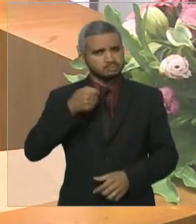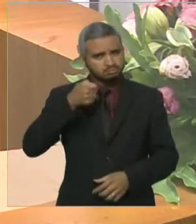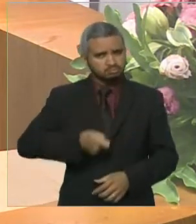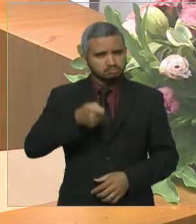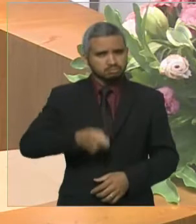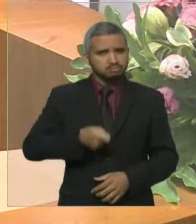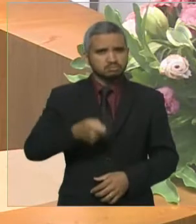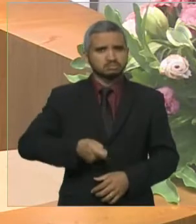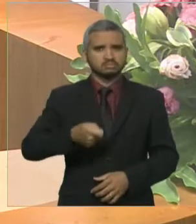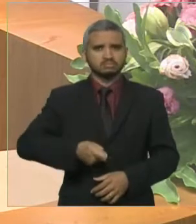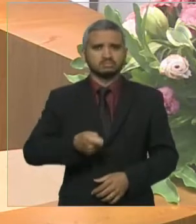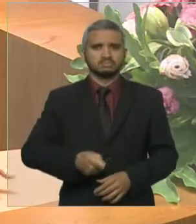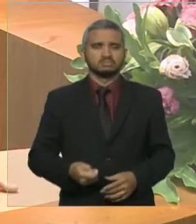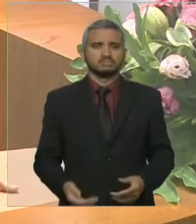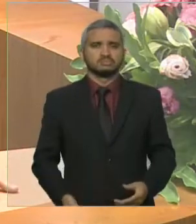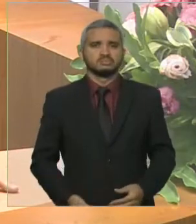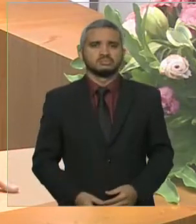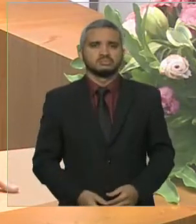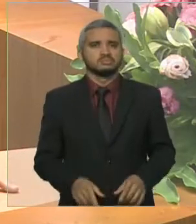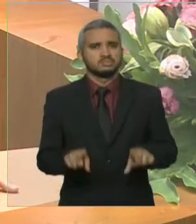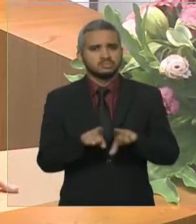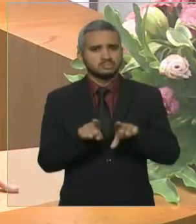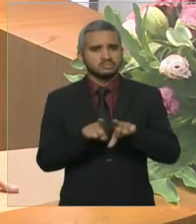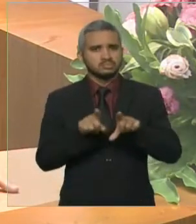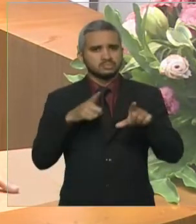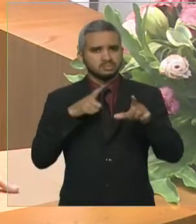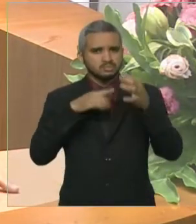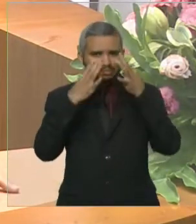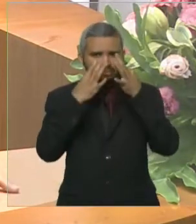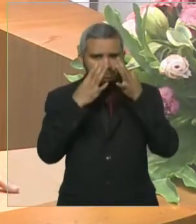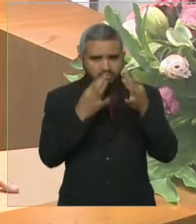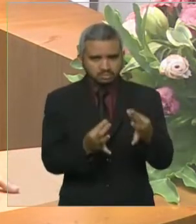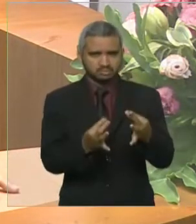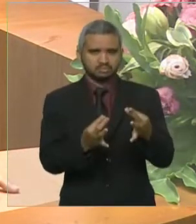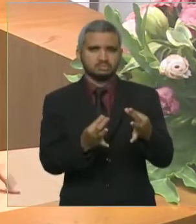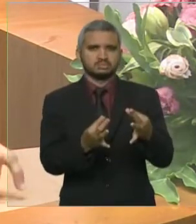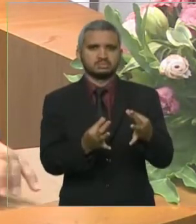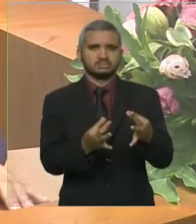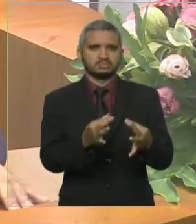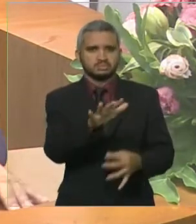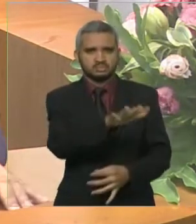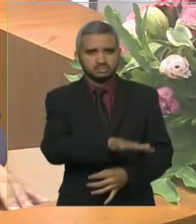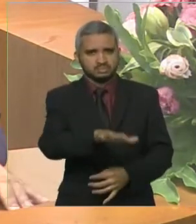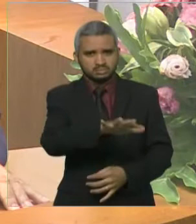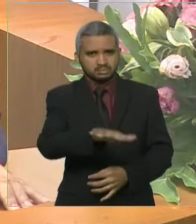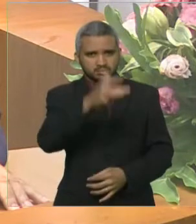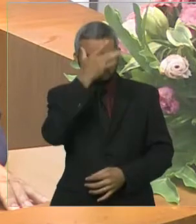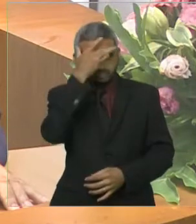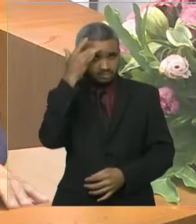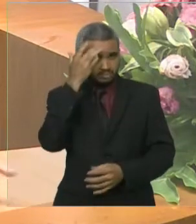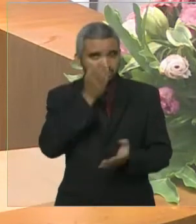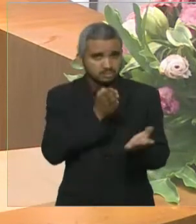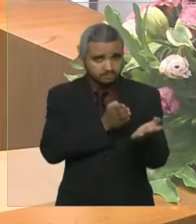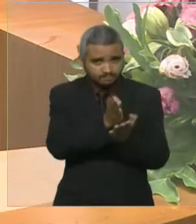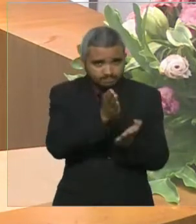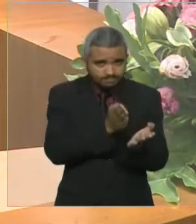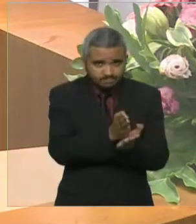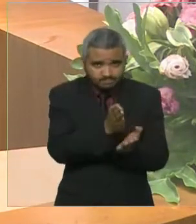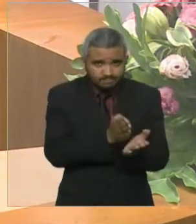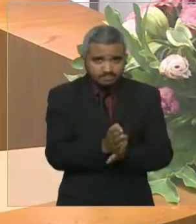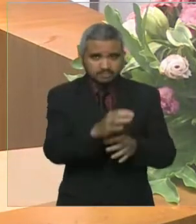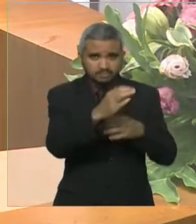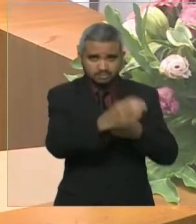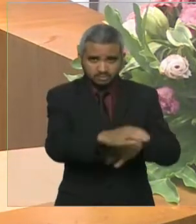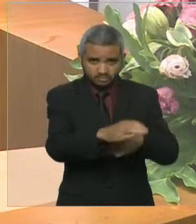efusiva, bastante atenciosa e dedicada aos candidatos aprovados em concursos públicos. E assim